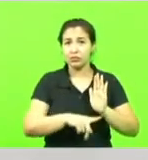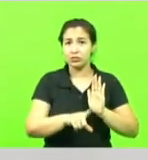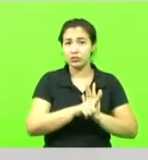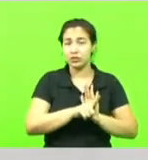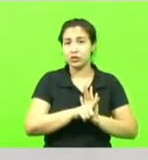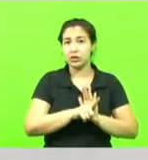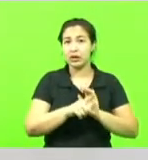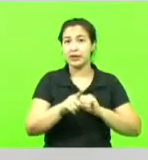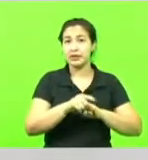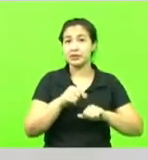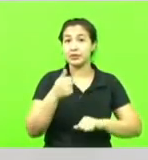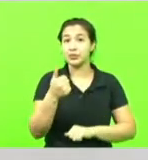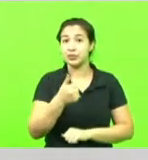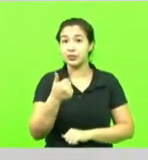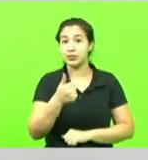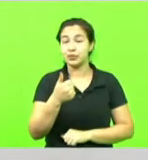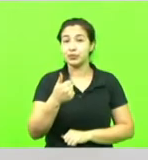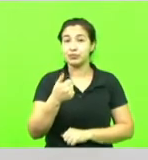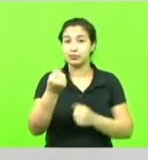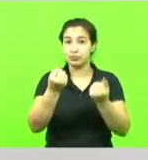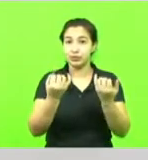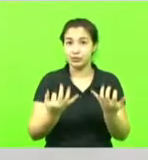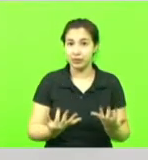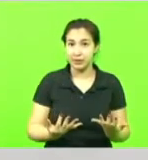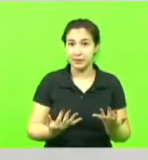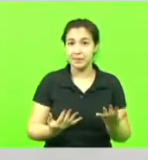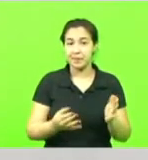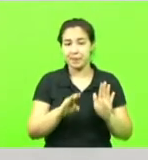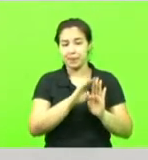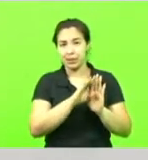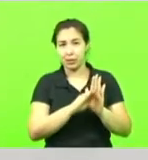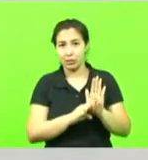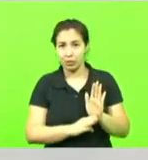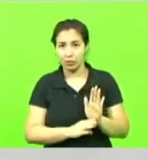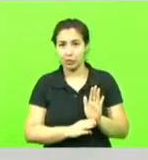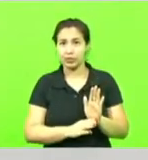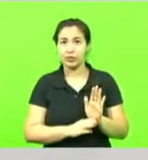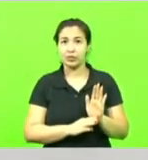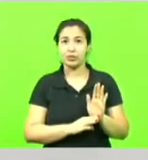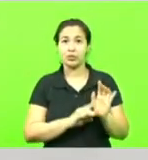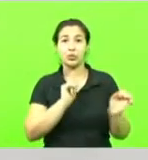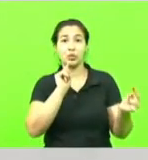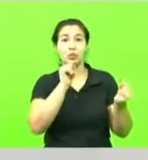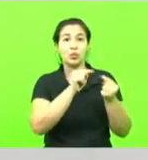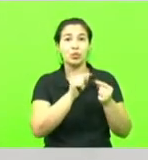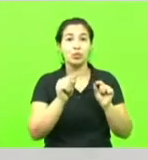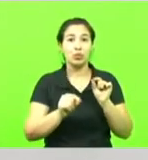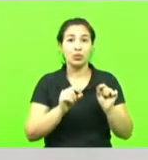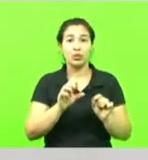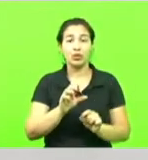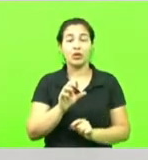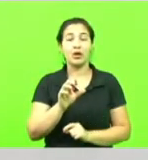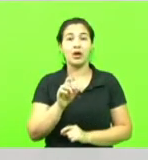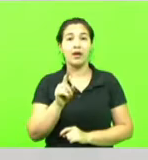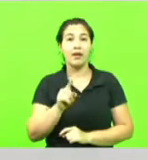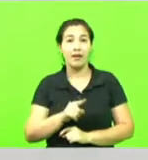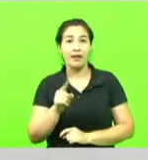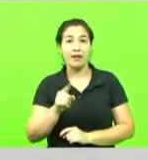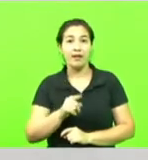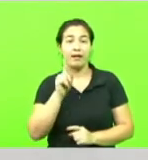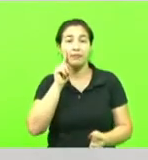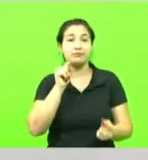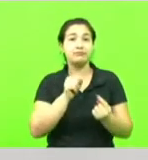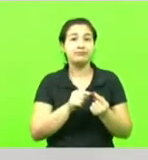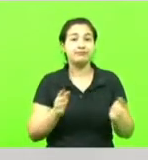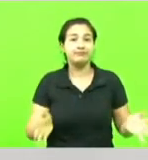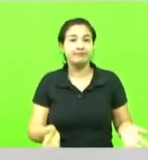artigo 1, fica o conteúdo a que se refere o caput deste artigo tem como objetivo